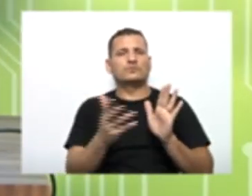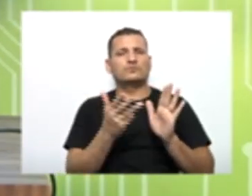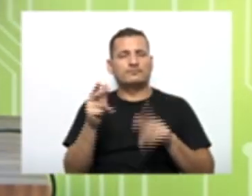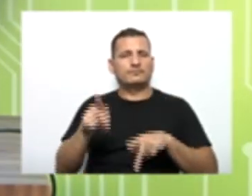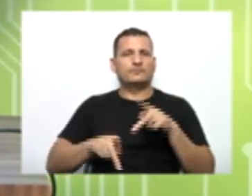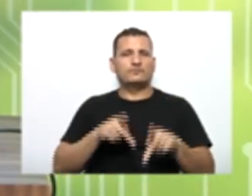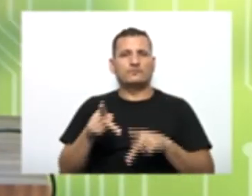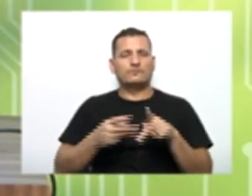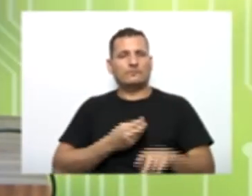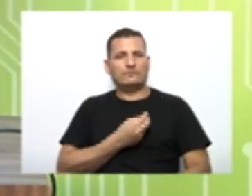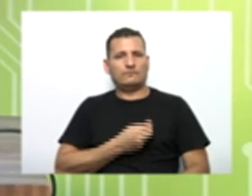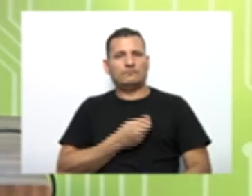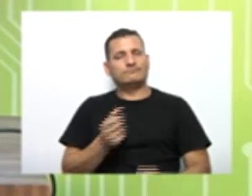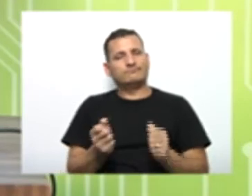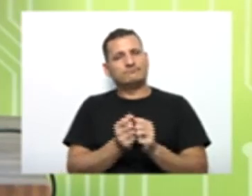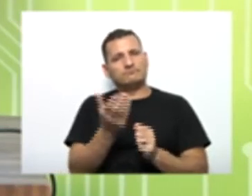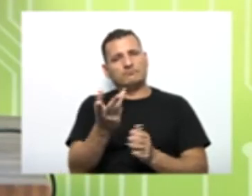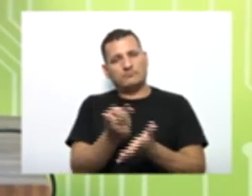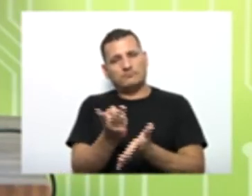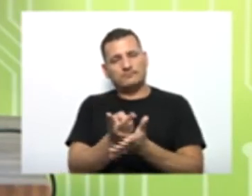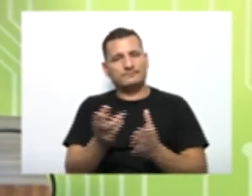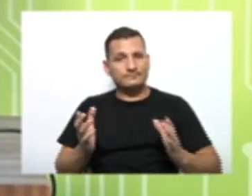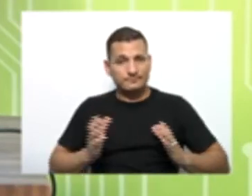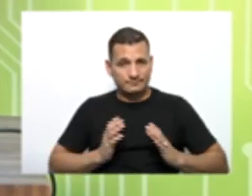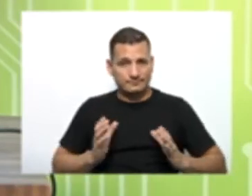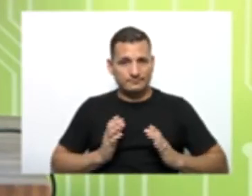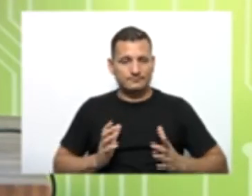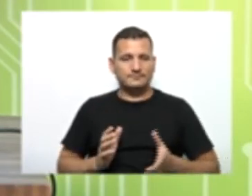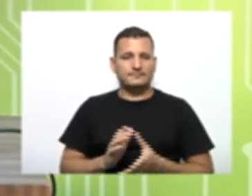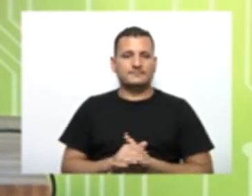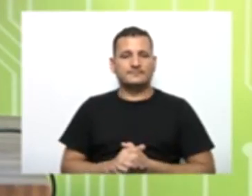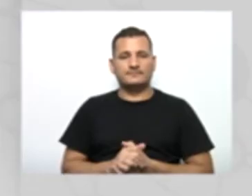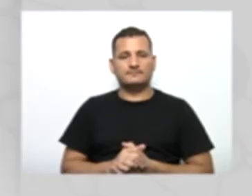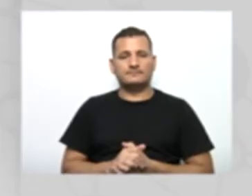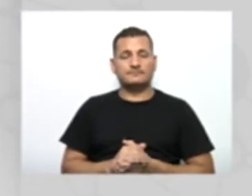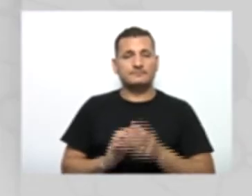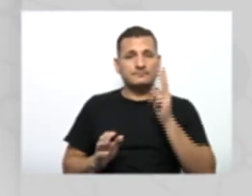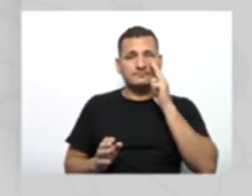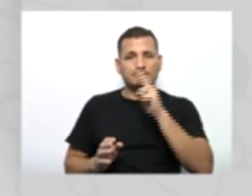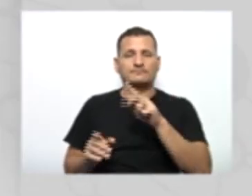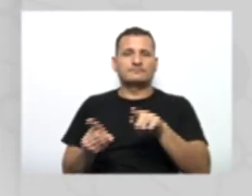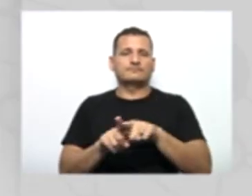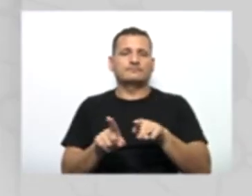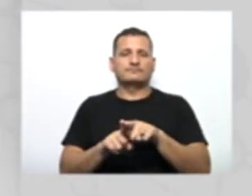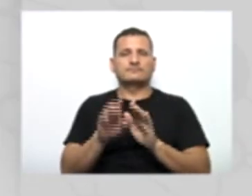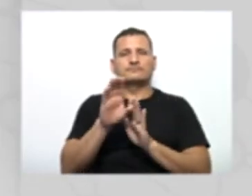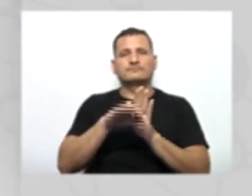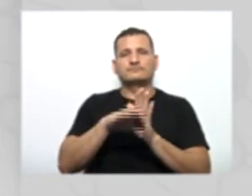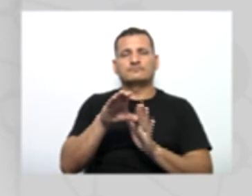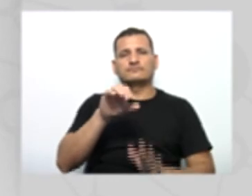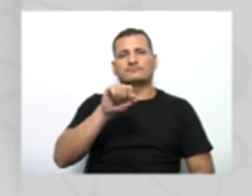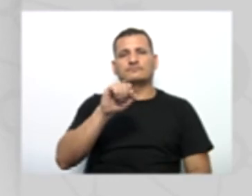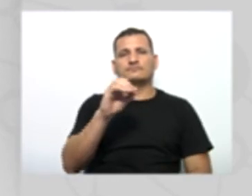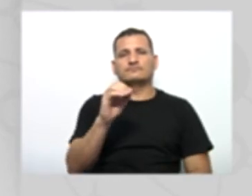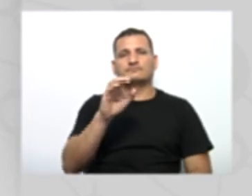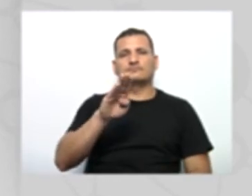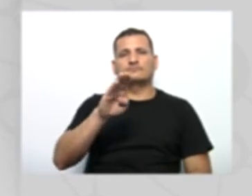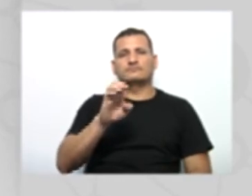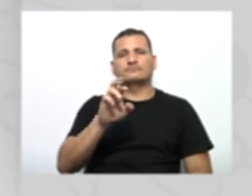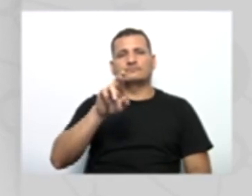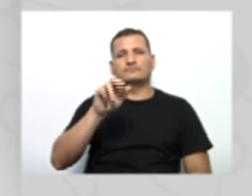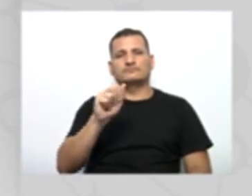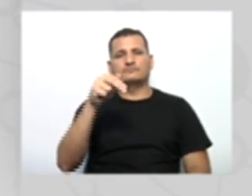né, participando de audiências públicas, participando de ações populares, participando de construções de projetos de lei de